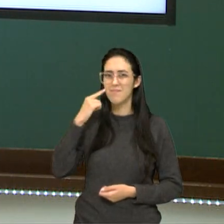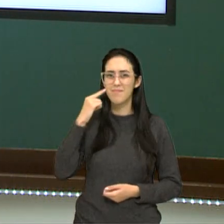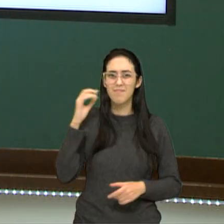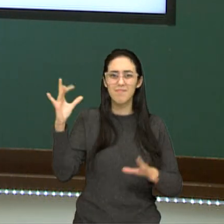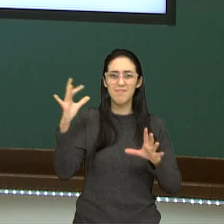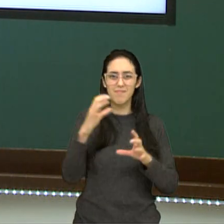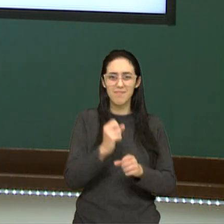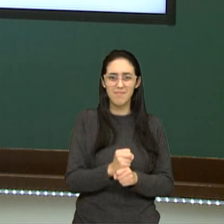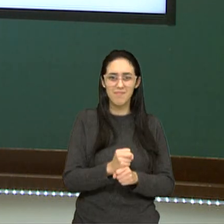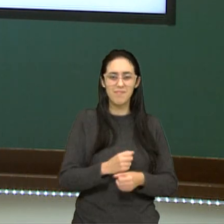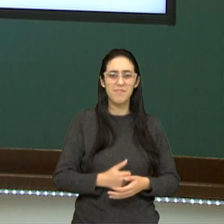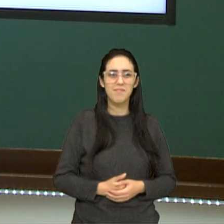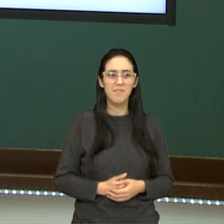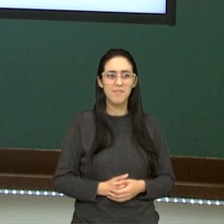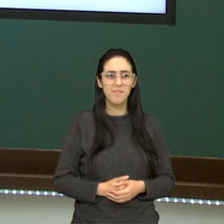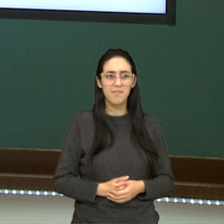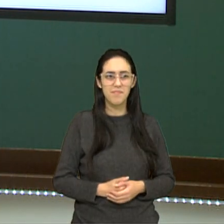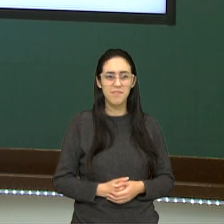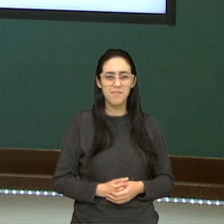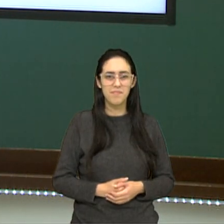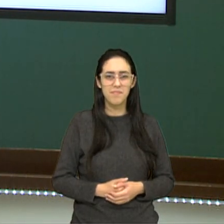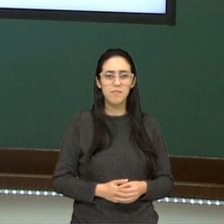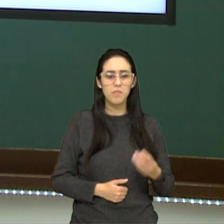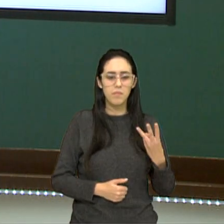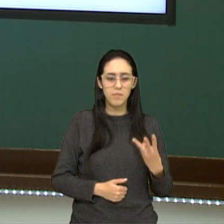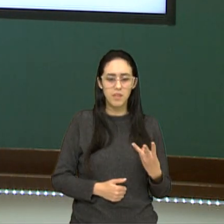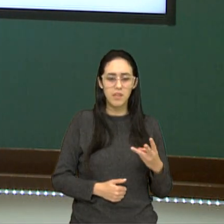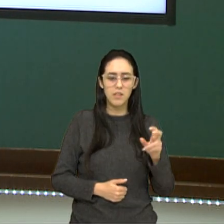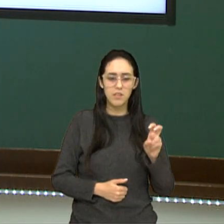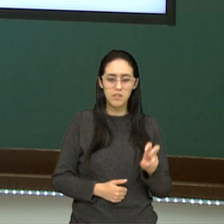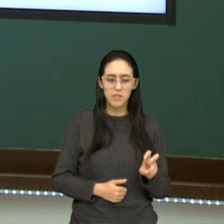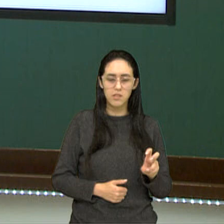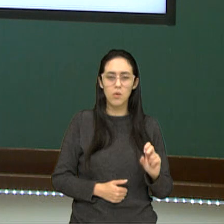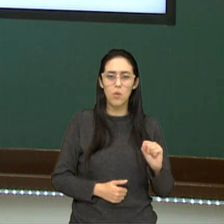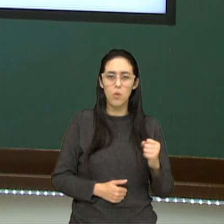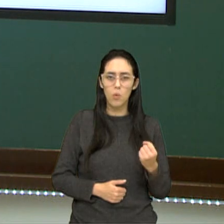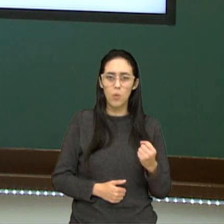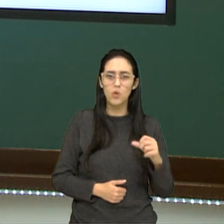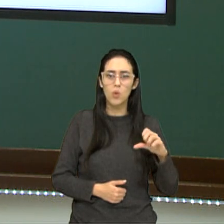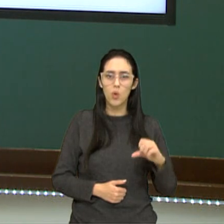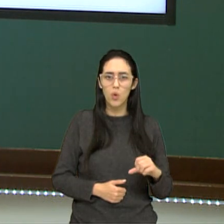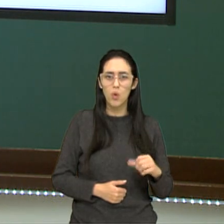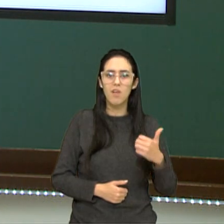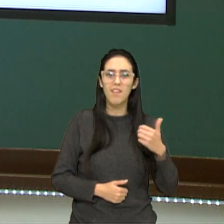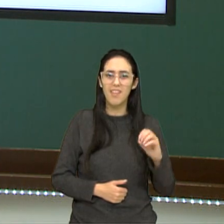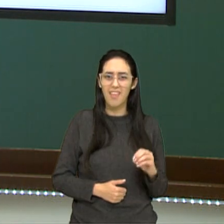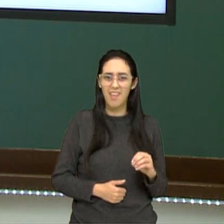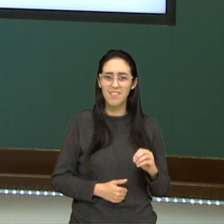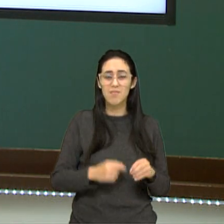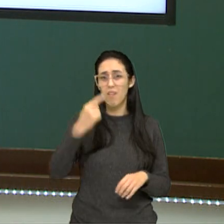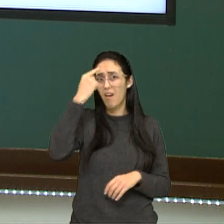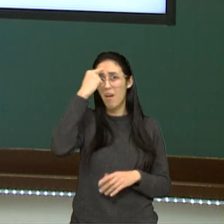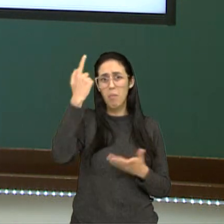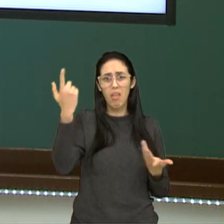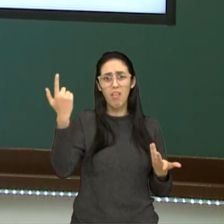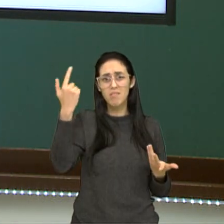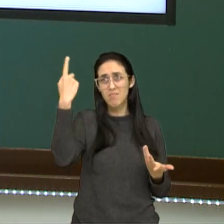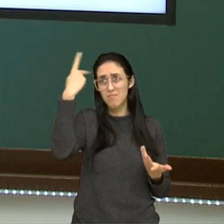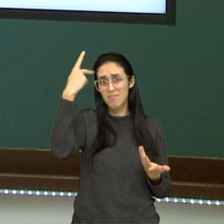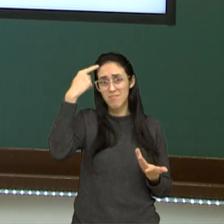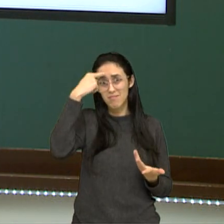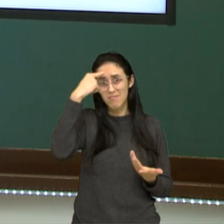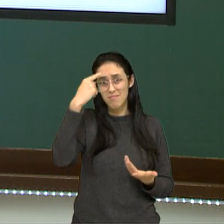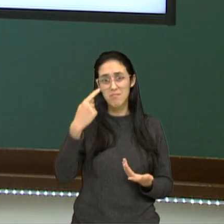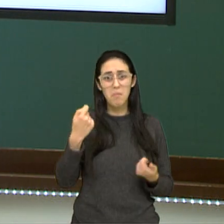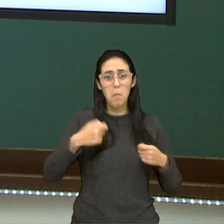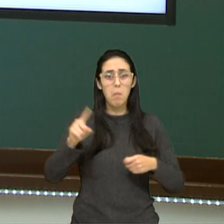conferir? 3, 5, 8, 9, 10. Fizemos de cabeça.